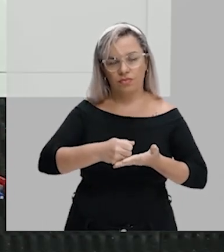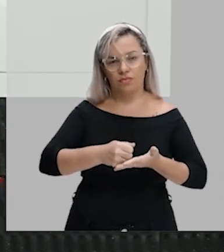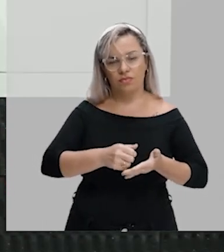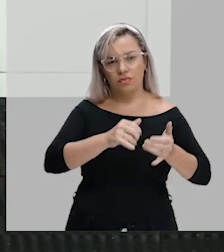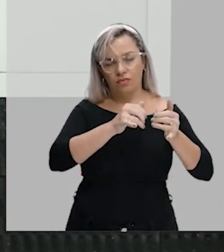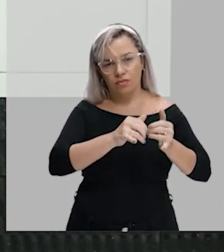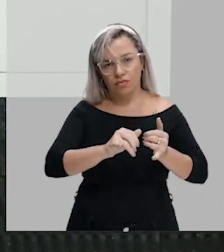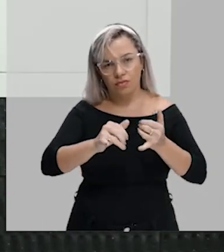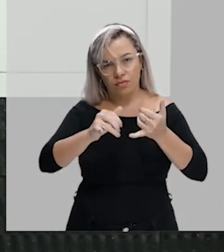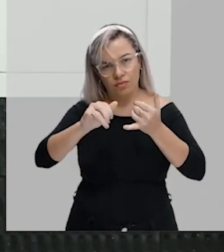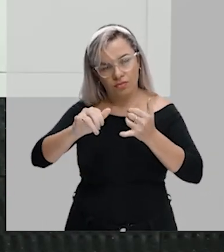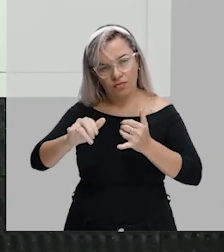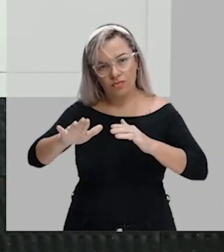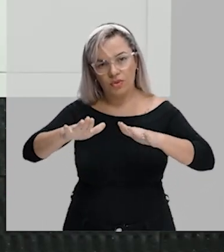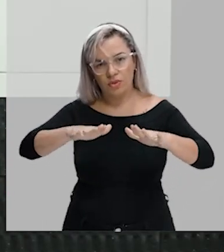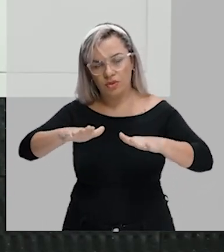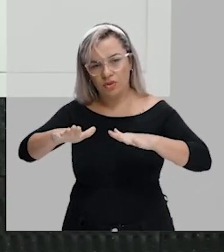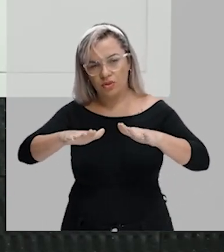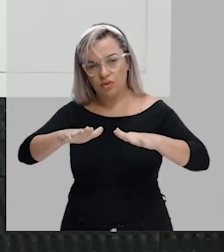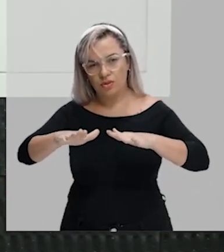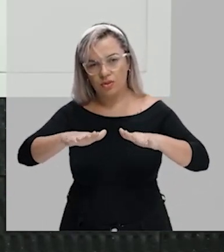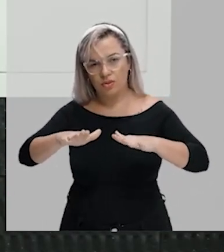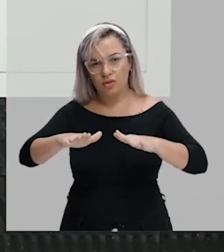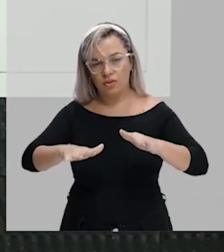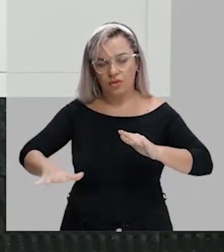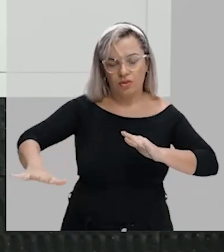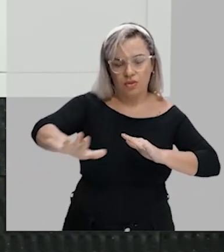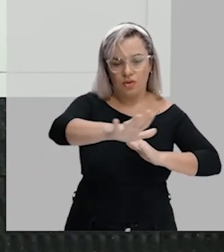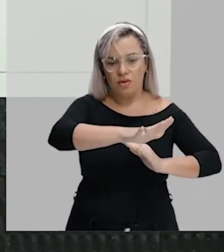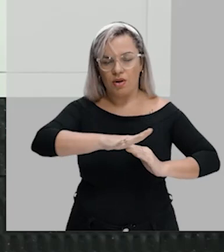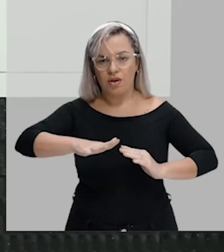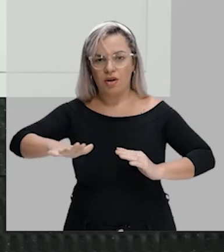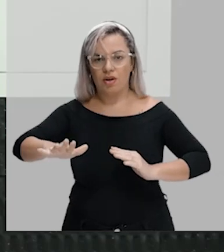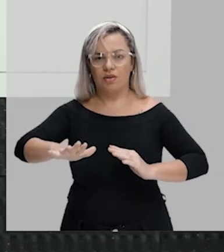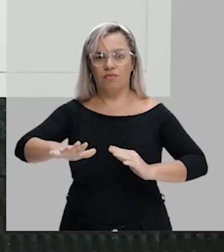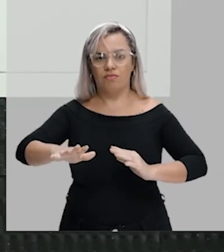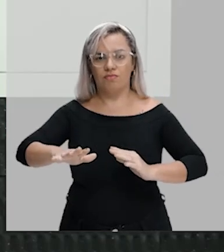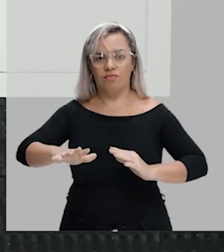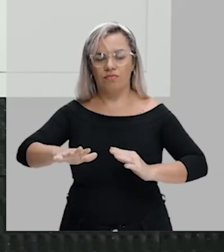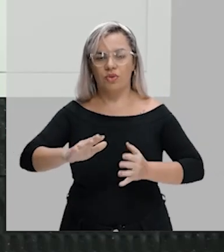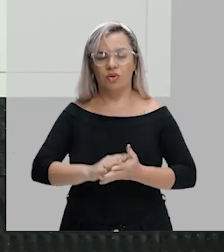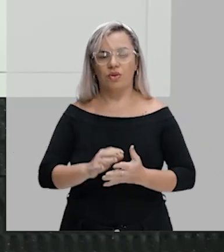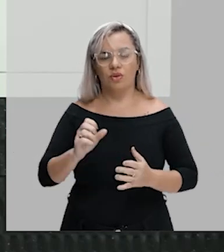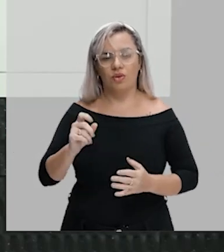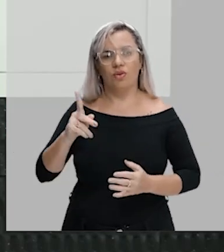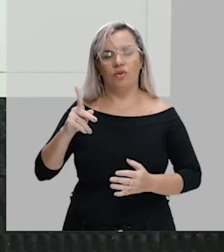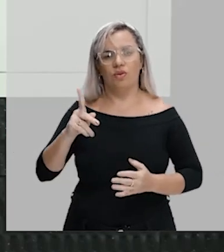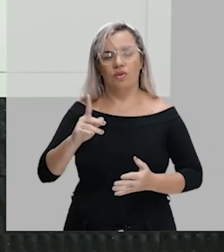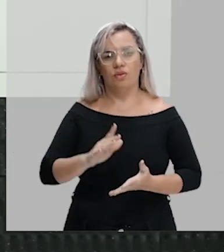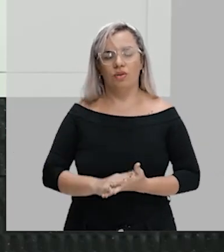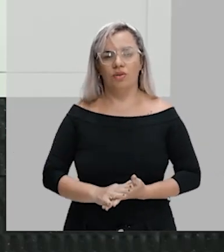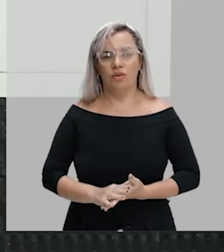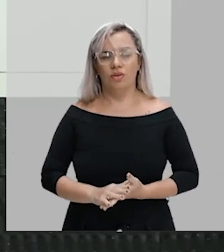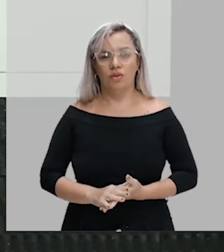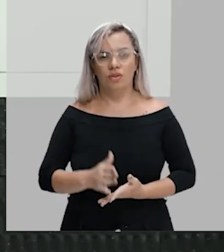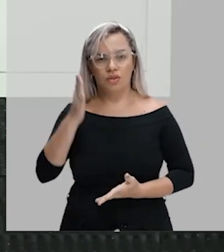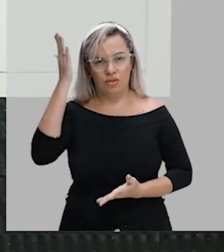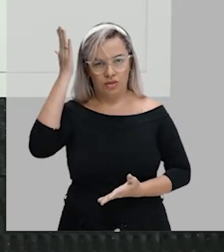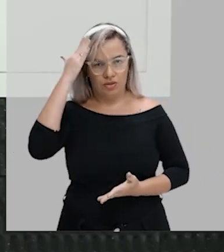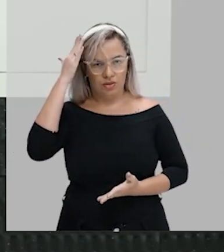toda perturbação que vai se propagar em um meio, ok? E isso nós entendemos como